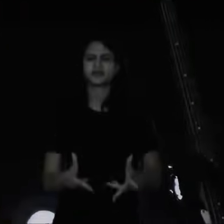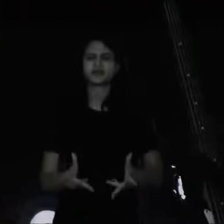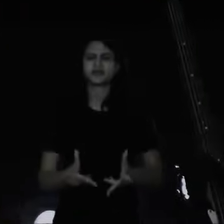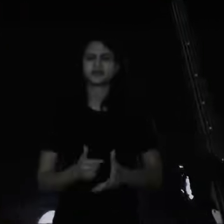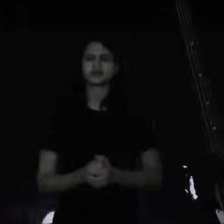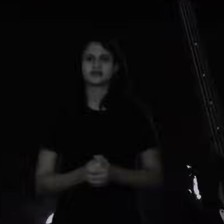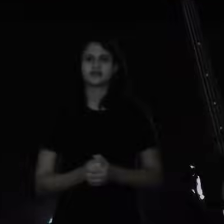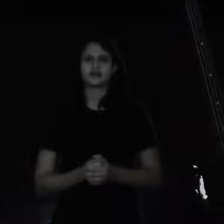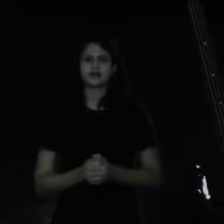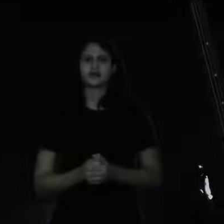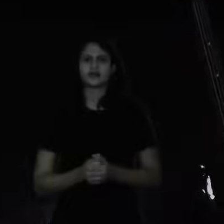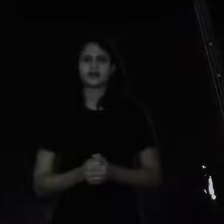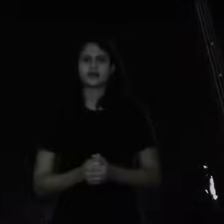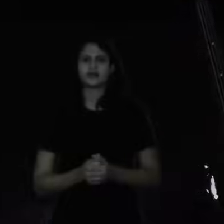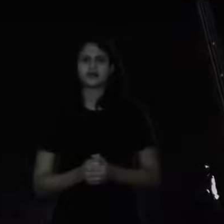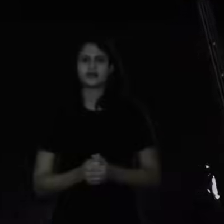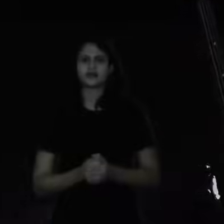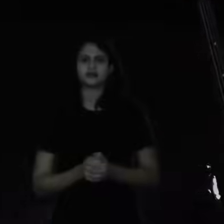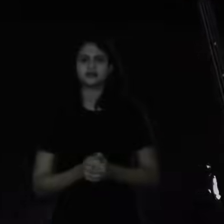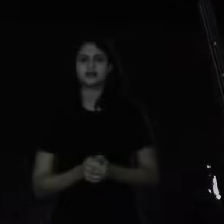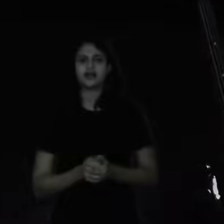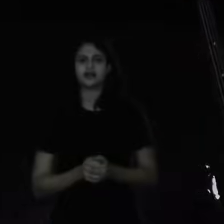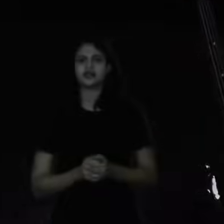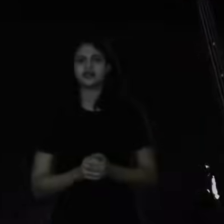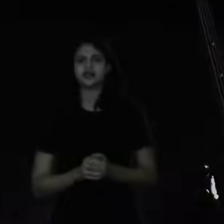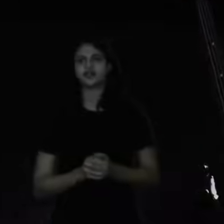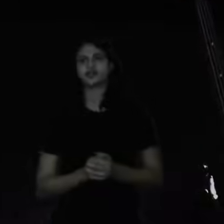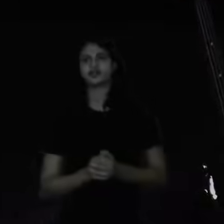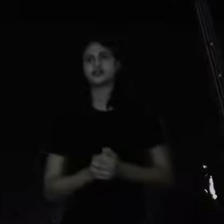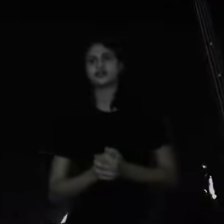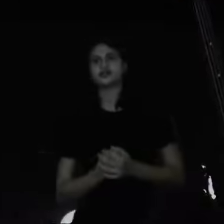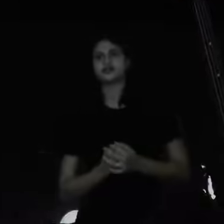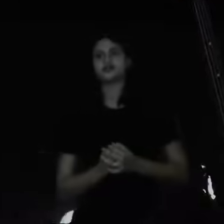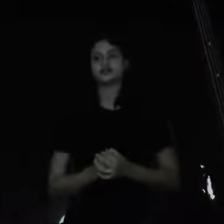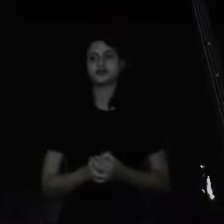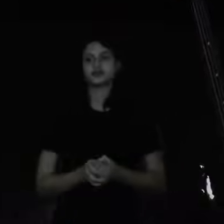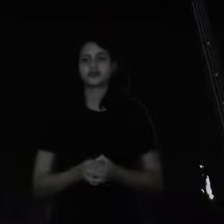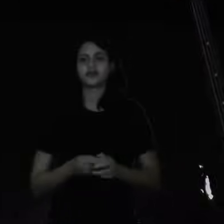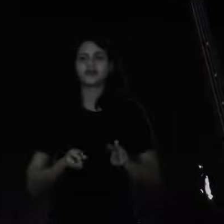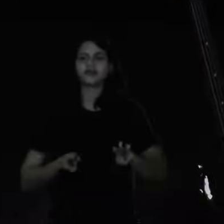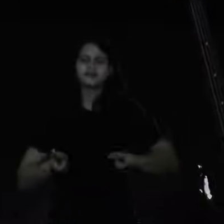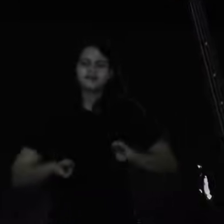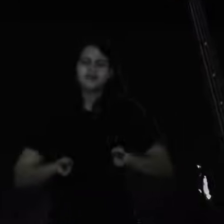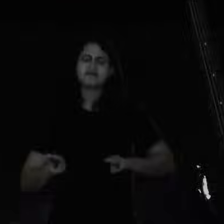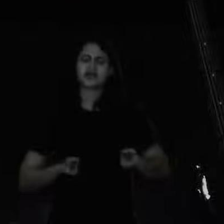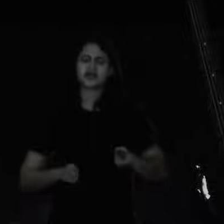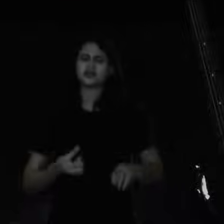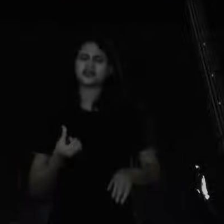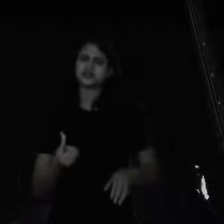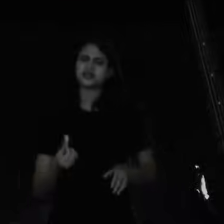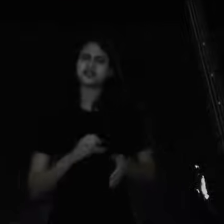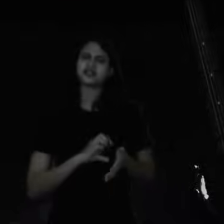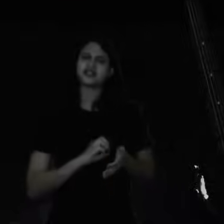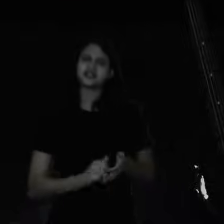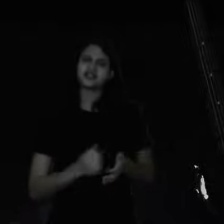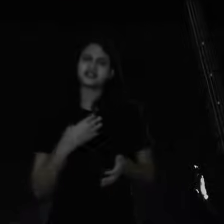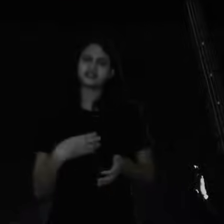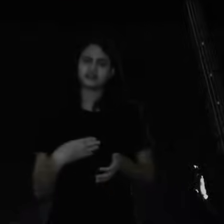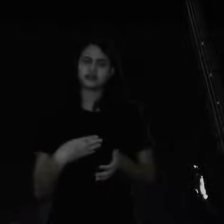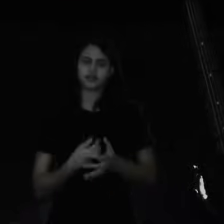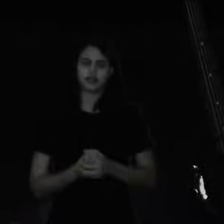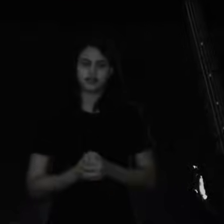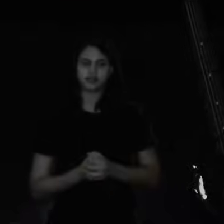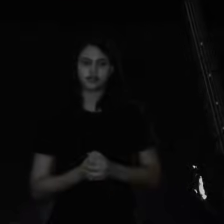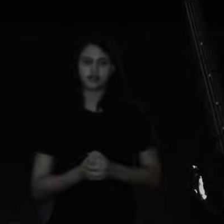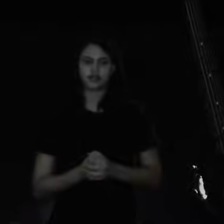Em Marcos 6:4, o próprio Jesus disse: um profeta não fica